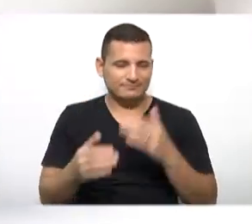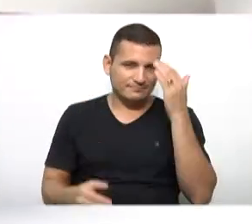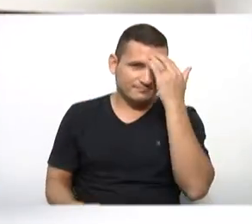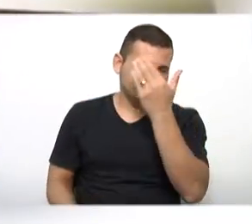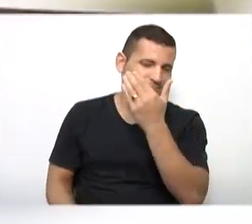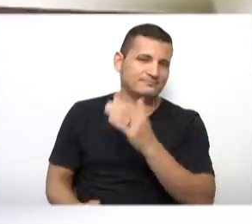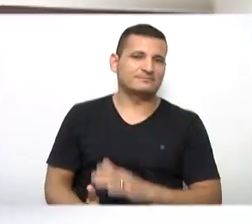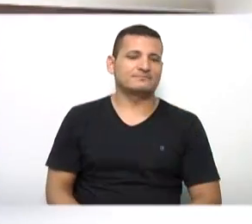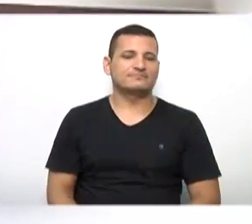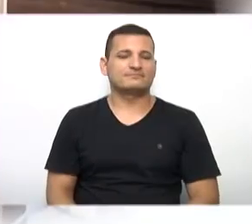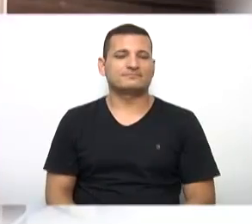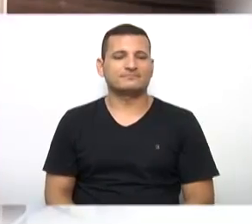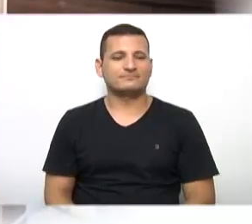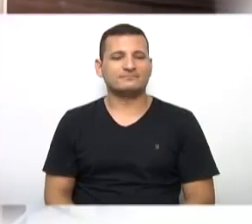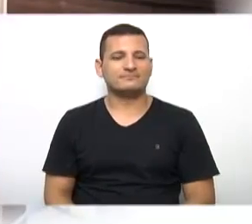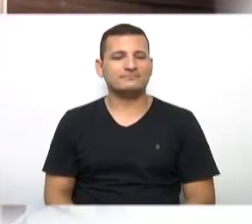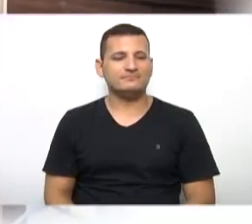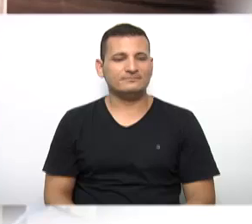agradeço.